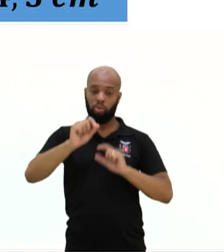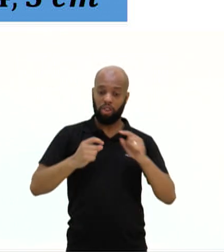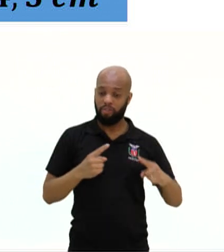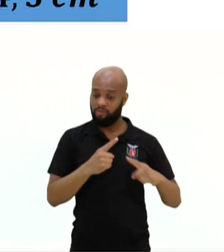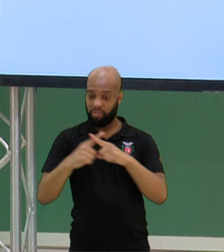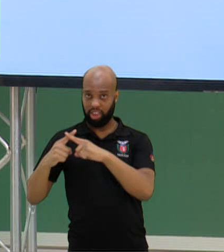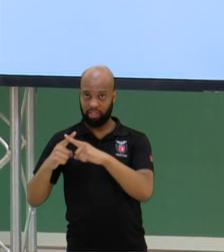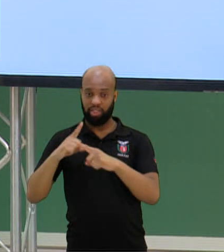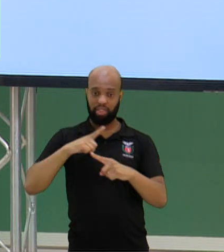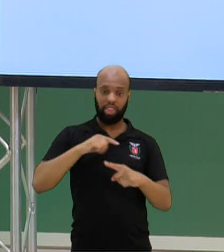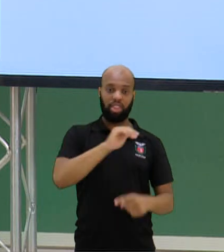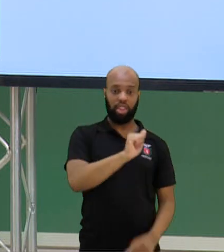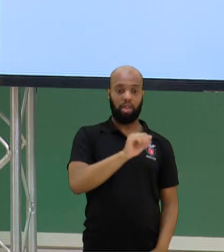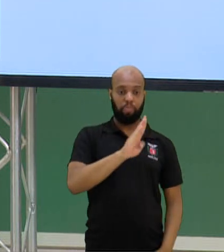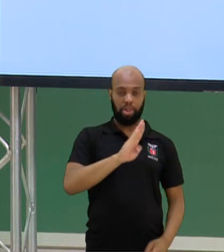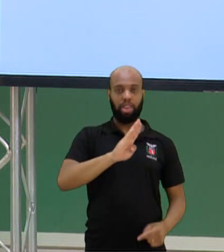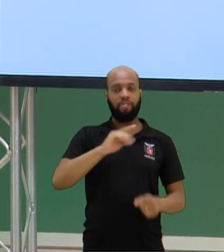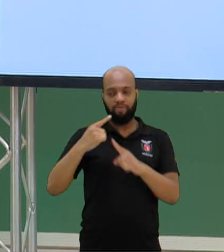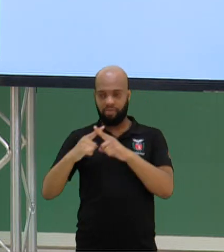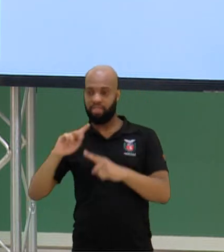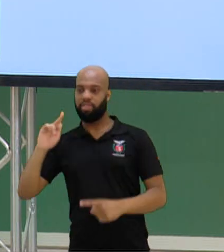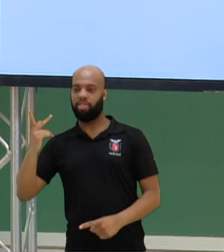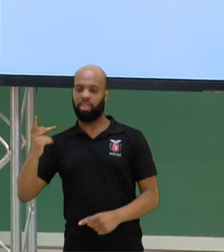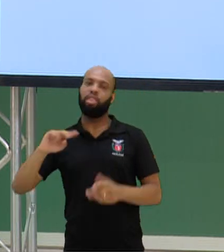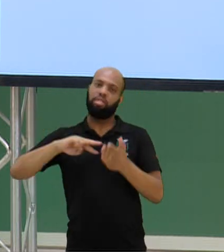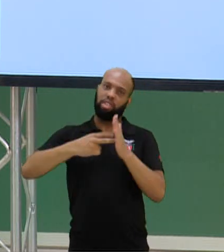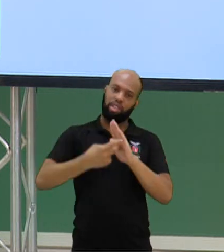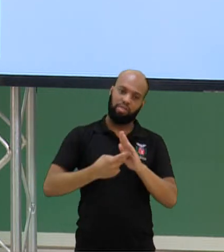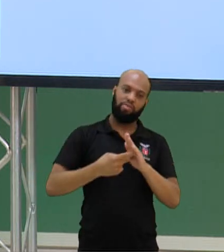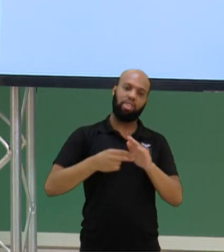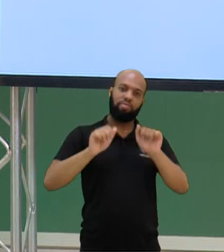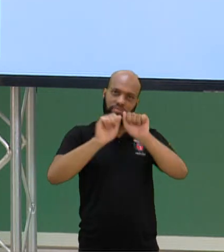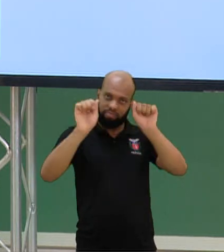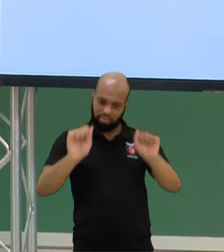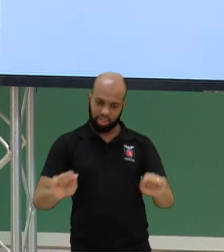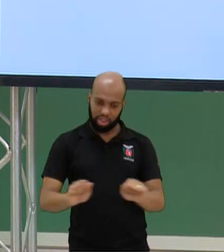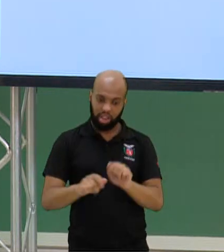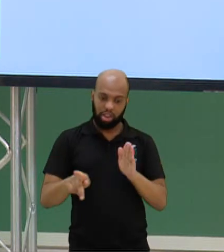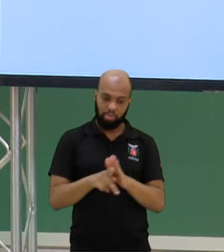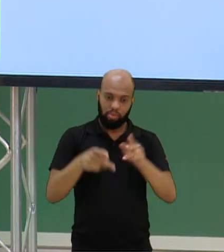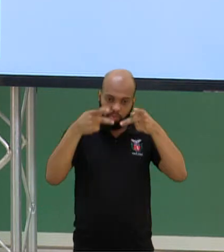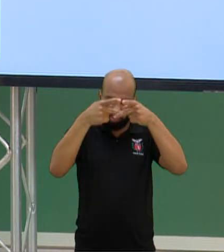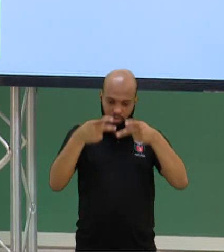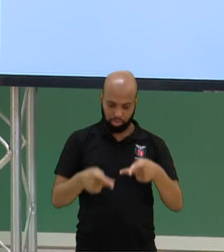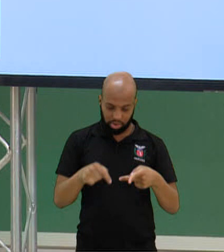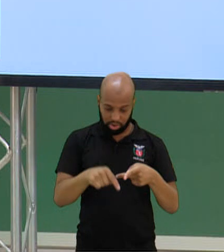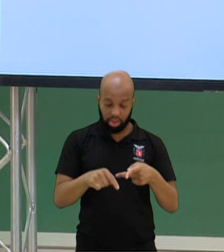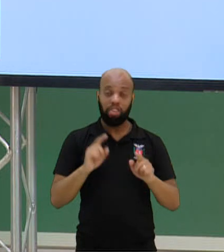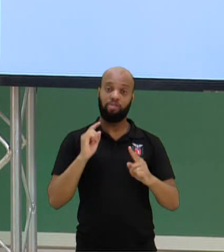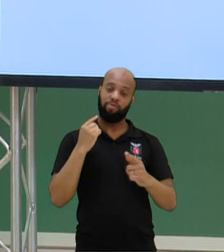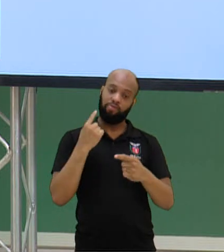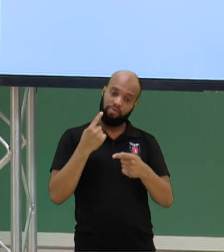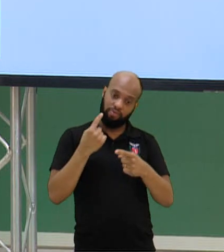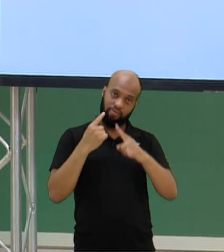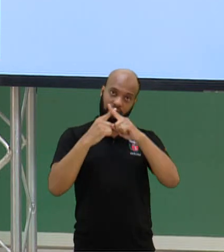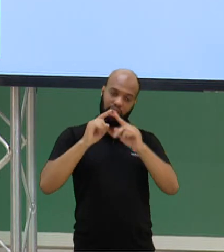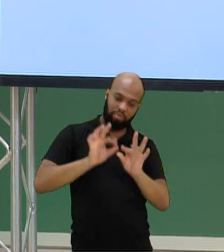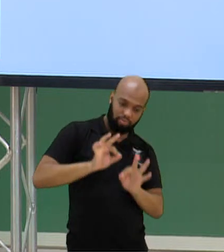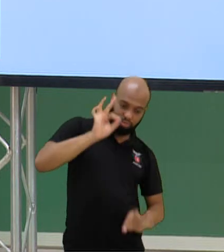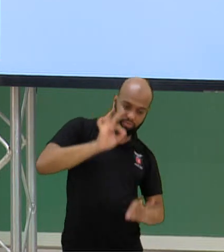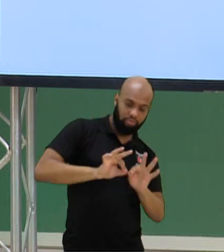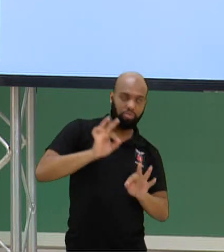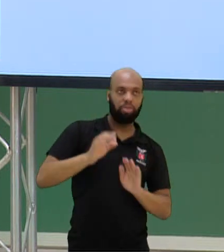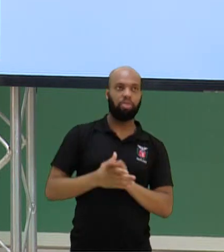da altura, tá? Então, olhem esse exemplo. Eu tenho aqui, certo? Um prisma, no qual ele tem as medidas dele aqui,